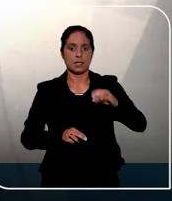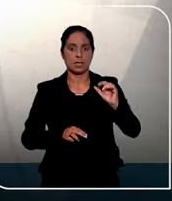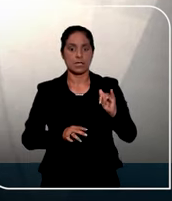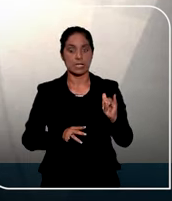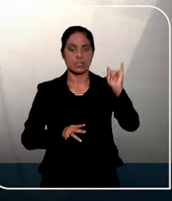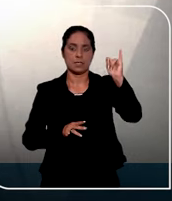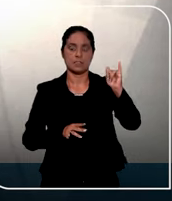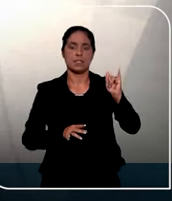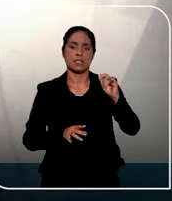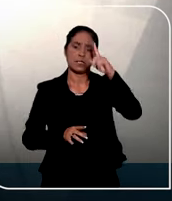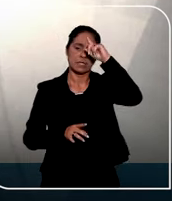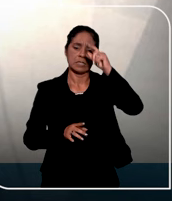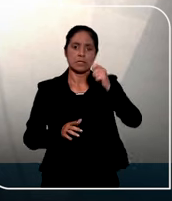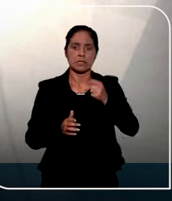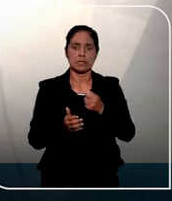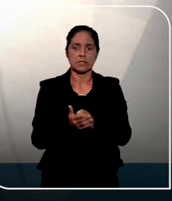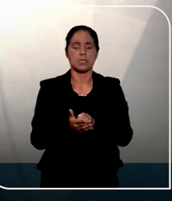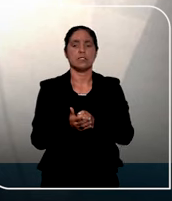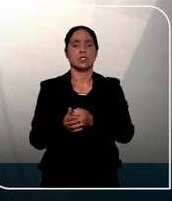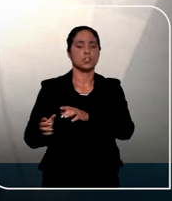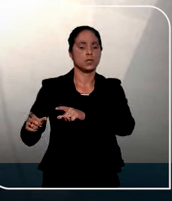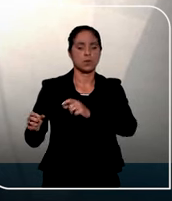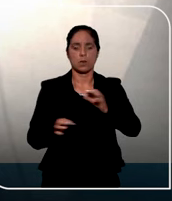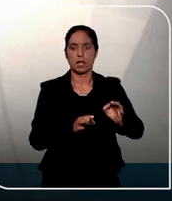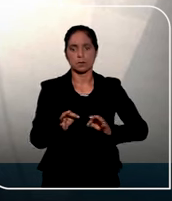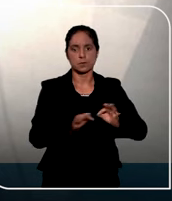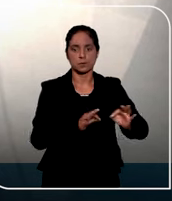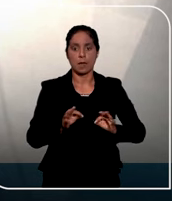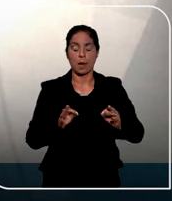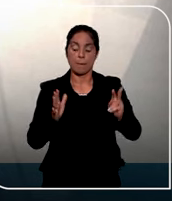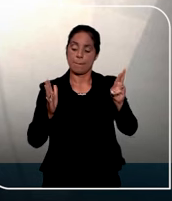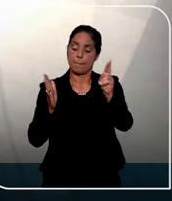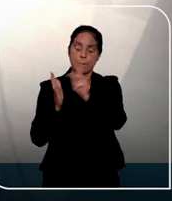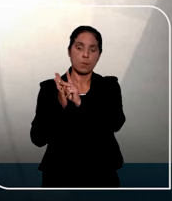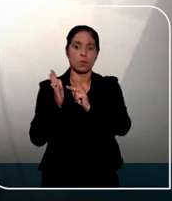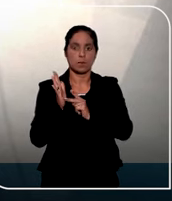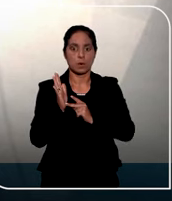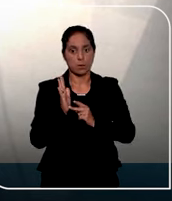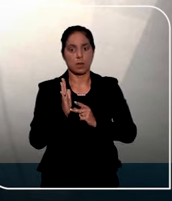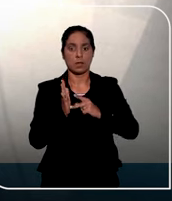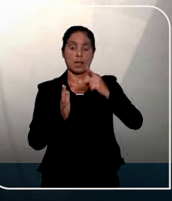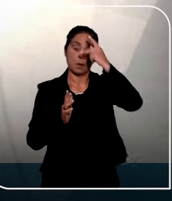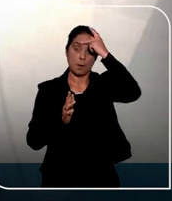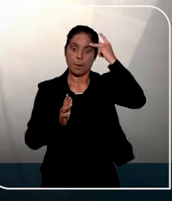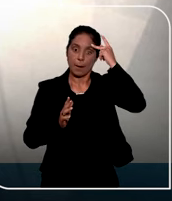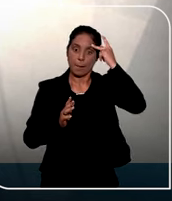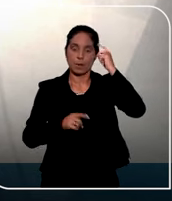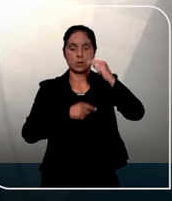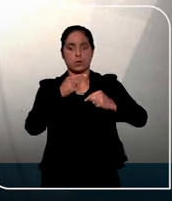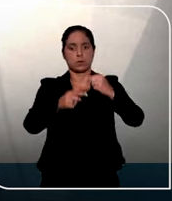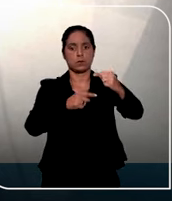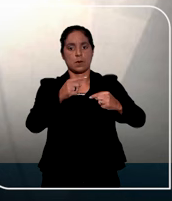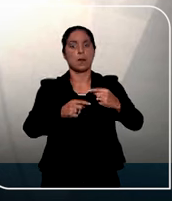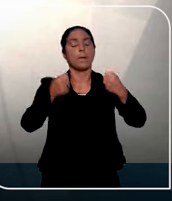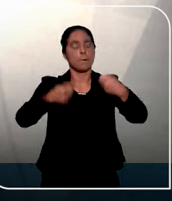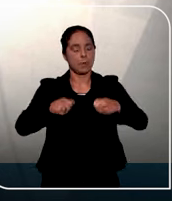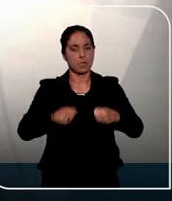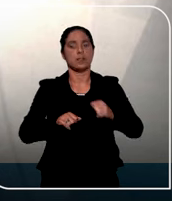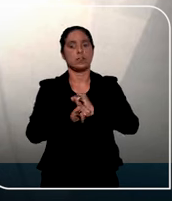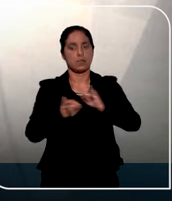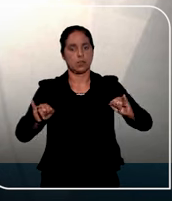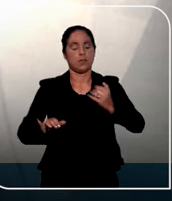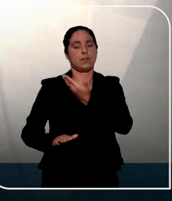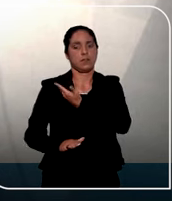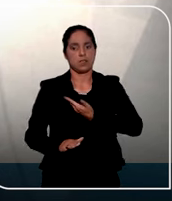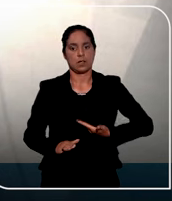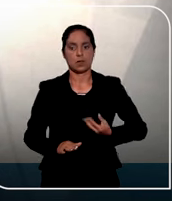verificou que no caso foi iniciada a execução provisória da ação proposta pelo herdeiro e a inventariante foi intimada a prestar as contas